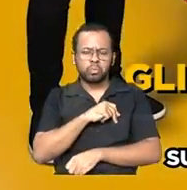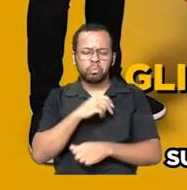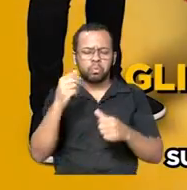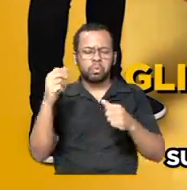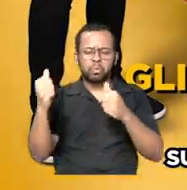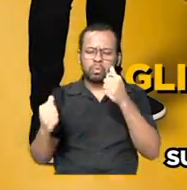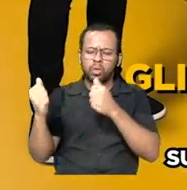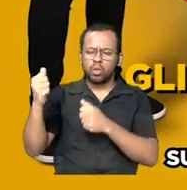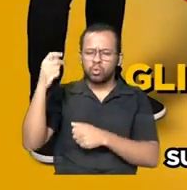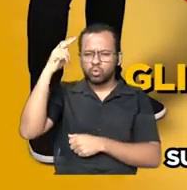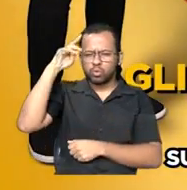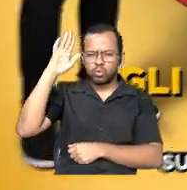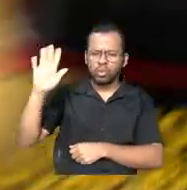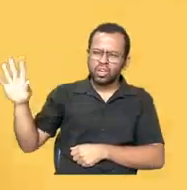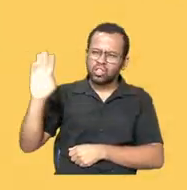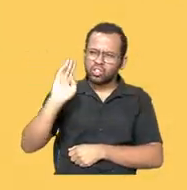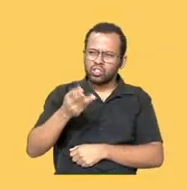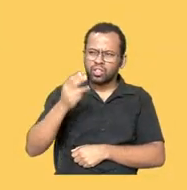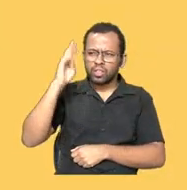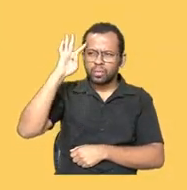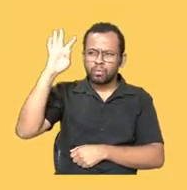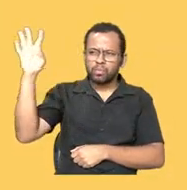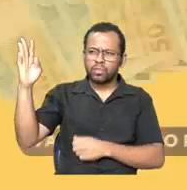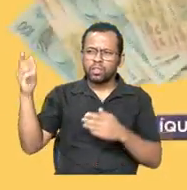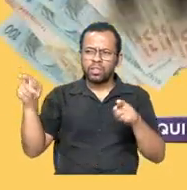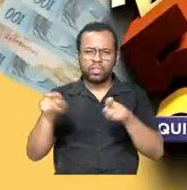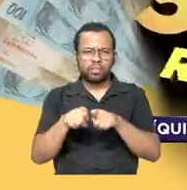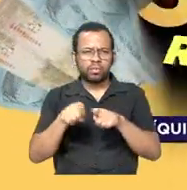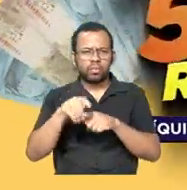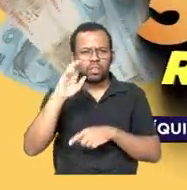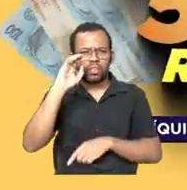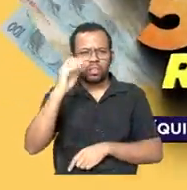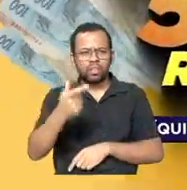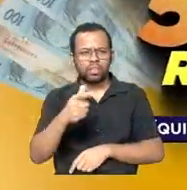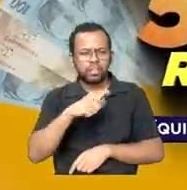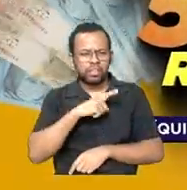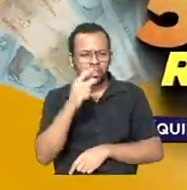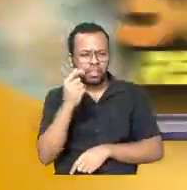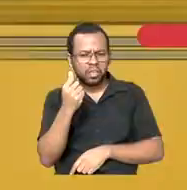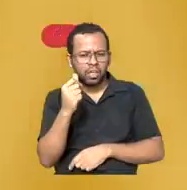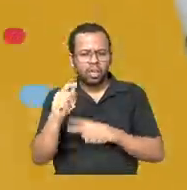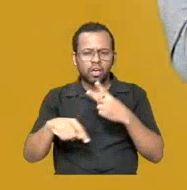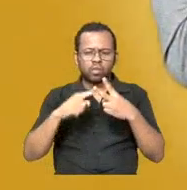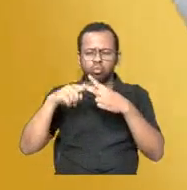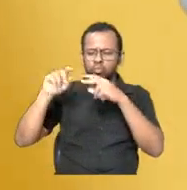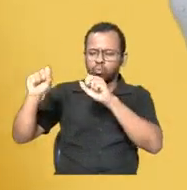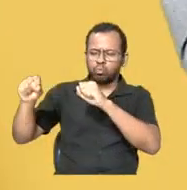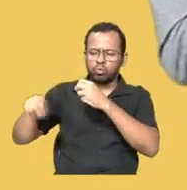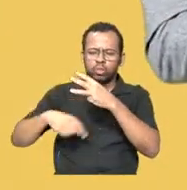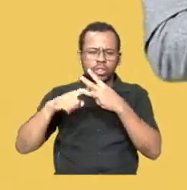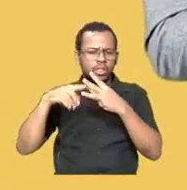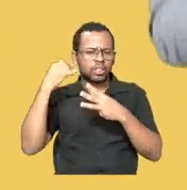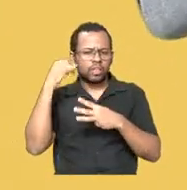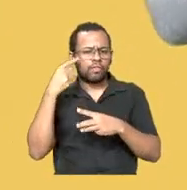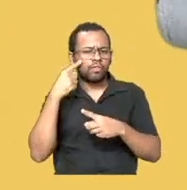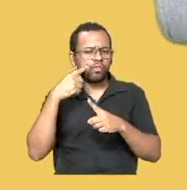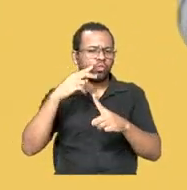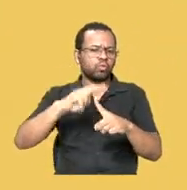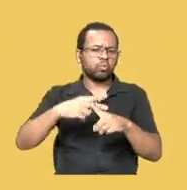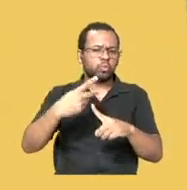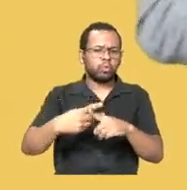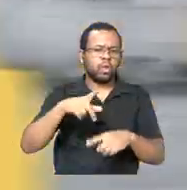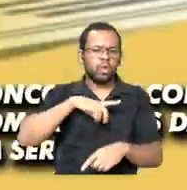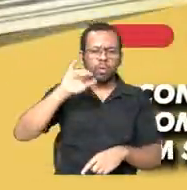cajucas pode ser seu Já pensou ah e claro que tem muito dindin moto e iPhone e você viu que a dupla chance né